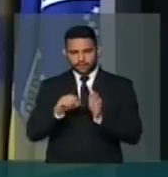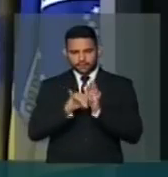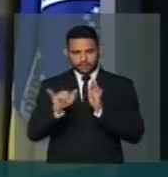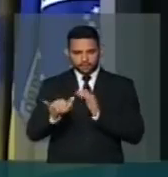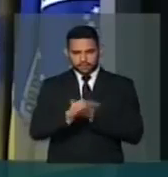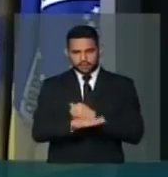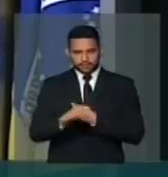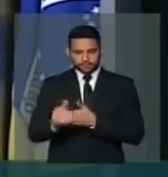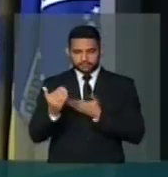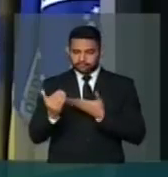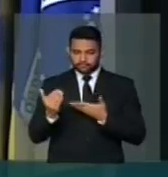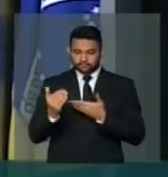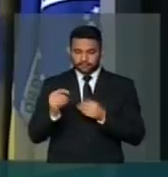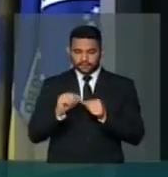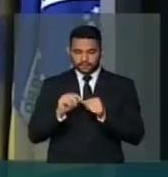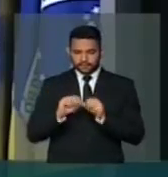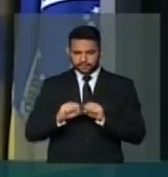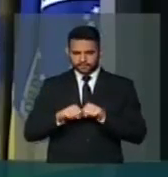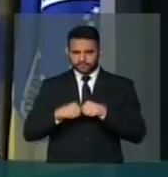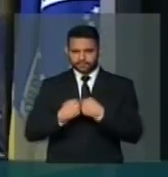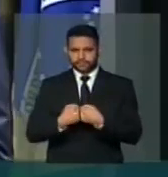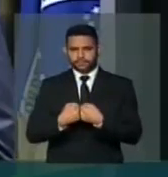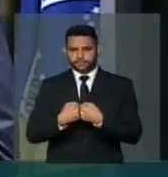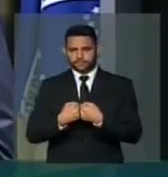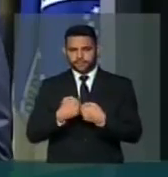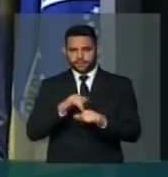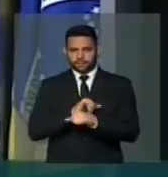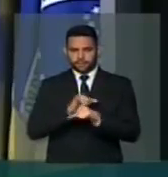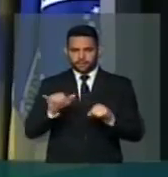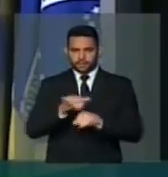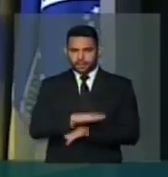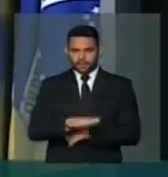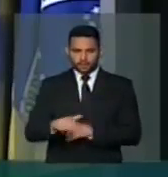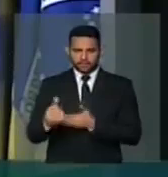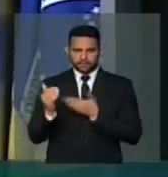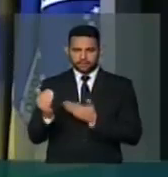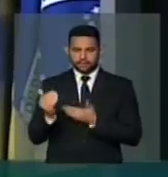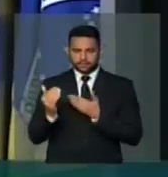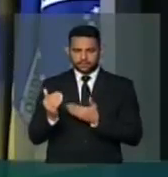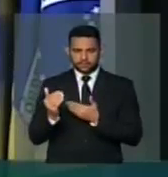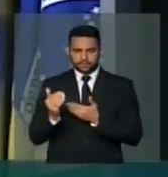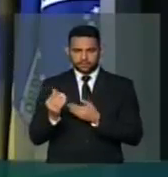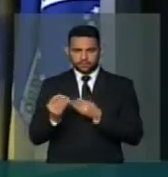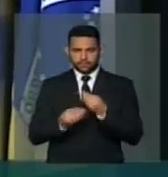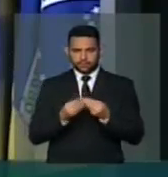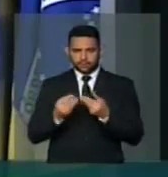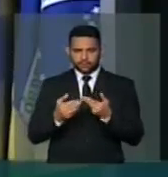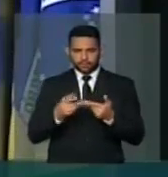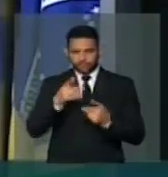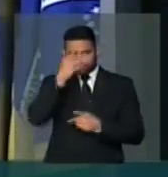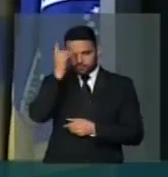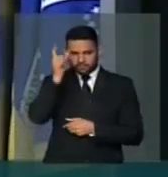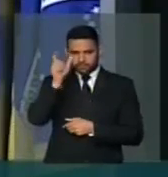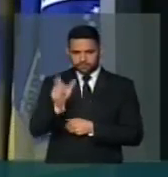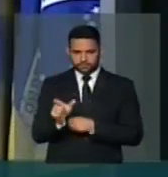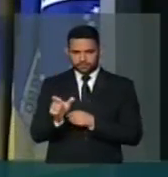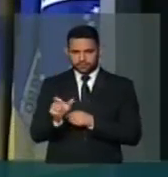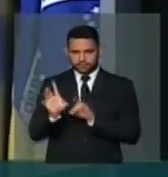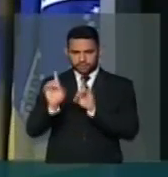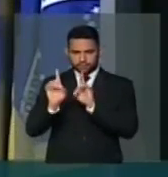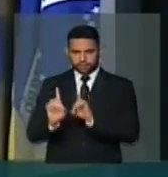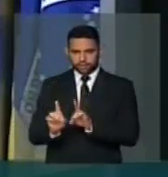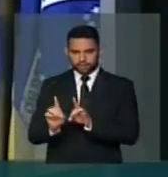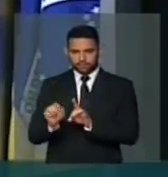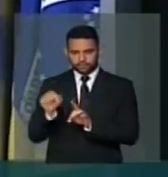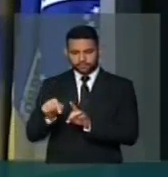foi resultado de um esforço conjunto para proclamar a criança e o adolescente como sujeitos de